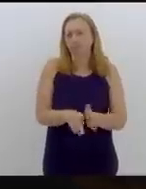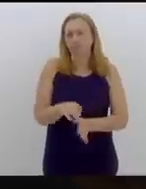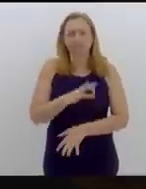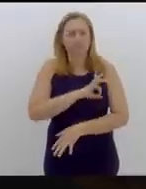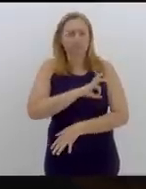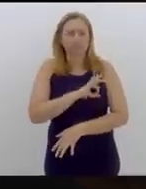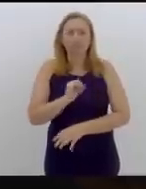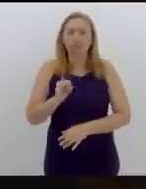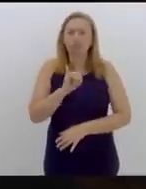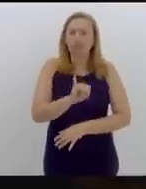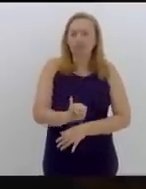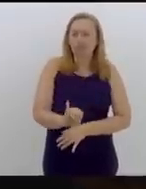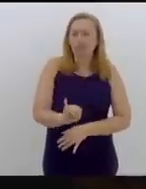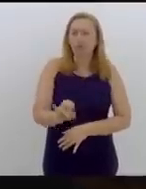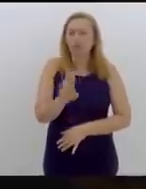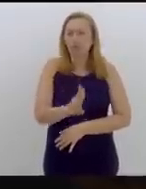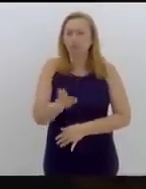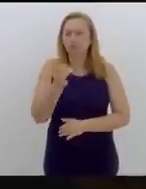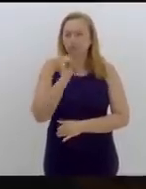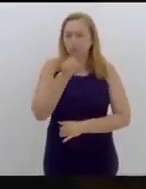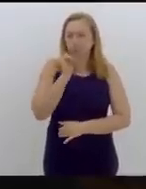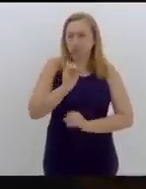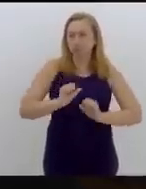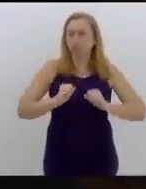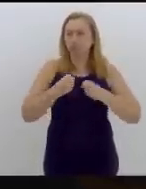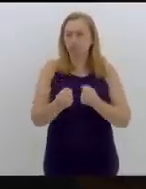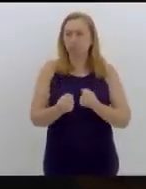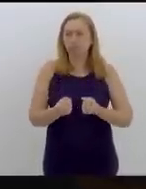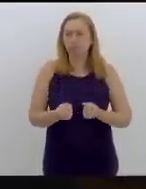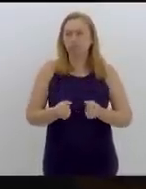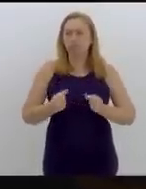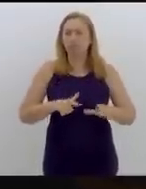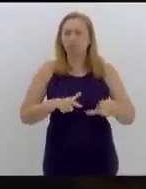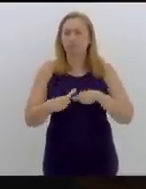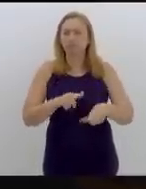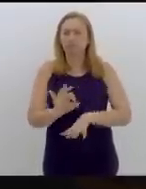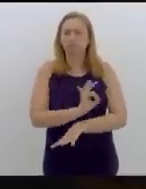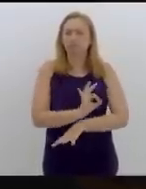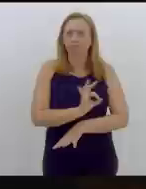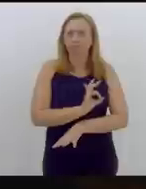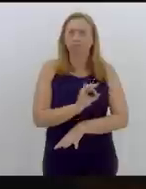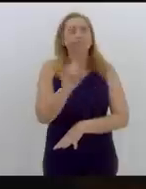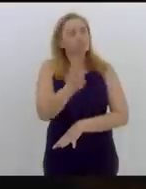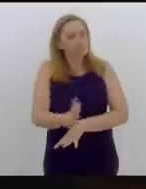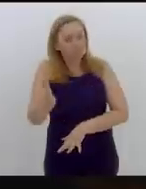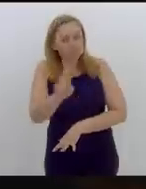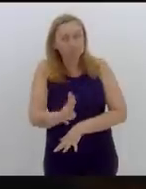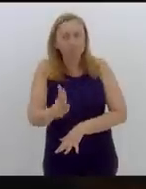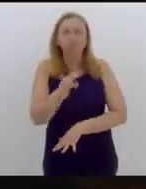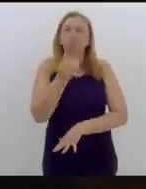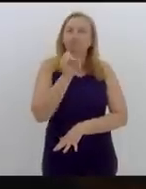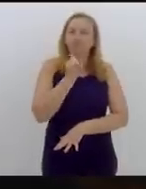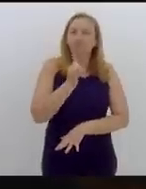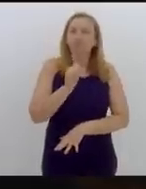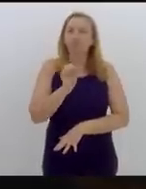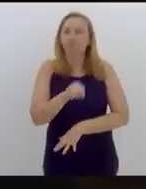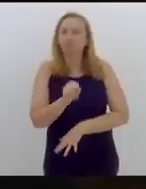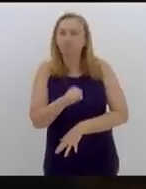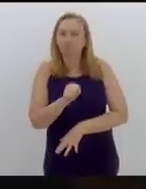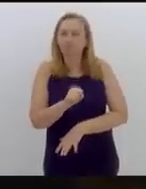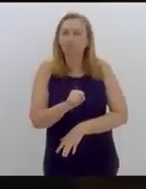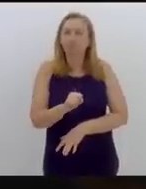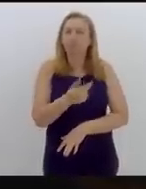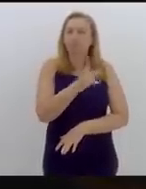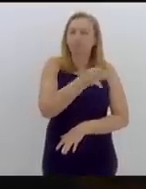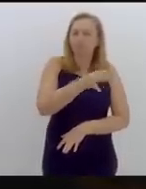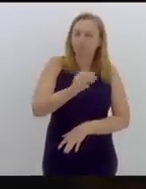se a gente usa essa narrativa para defender a atividade policial a gente tem que utilizar a narrativa sim de que